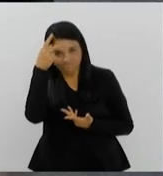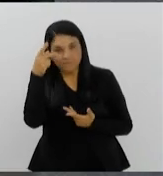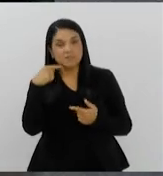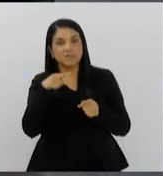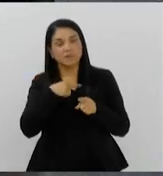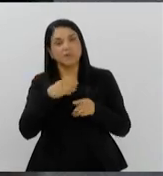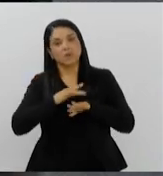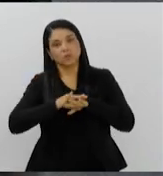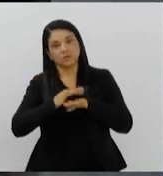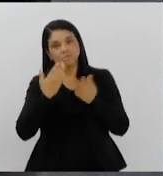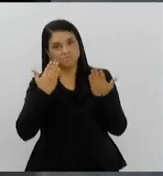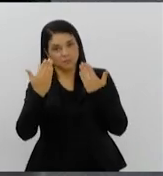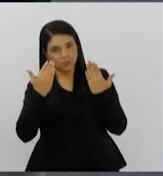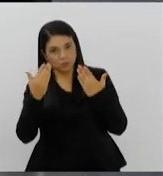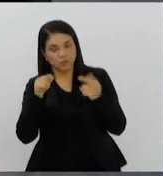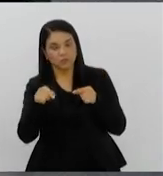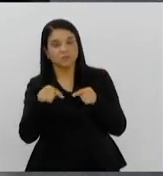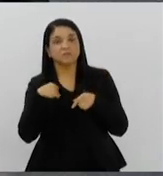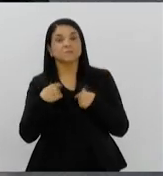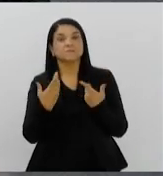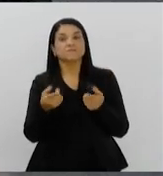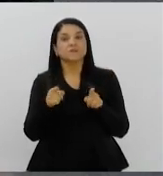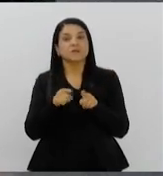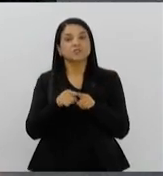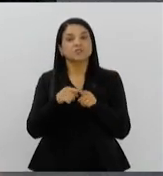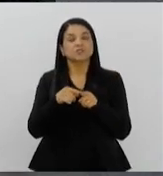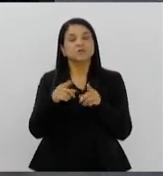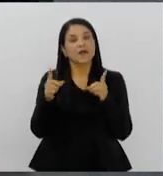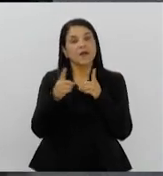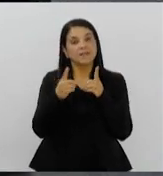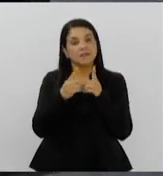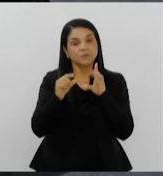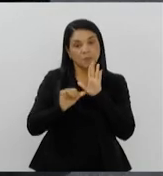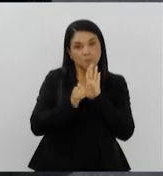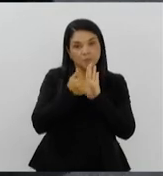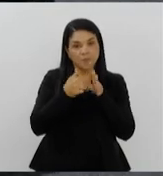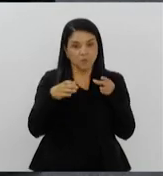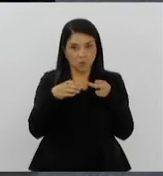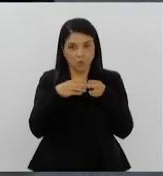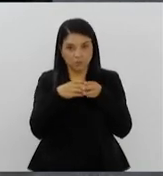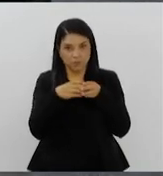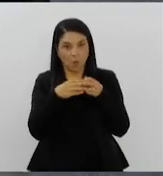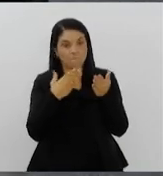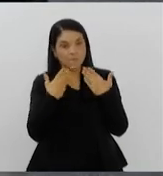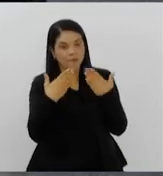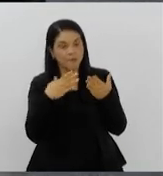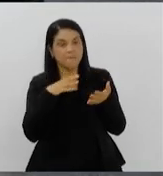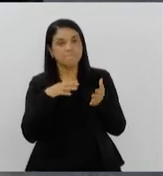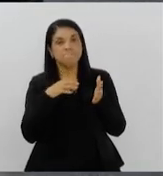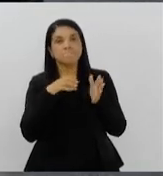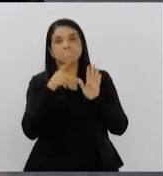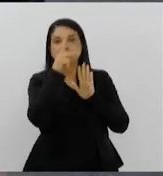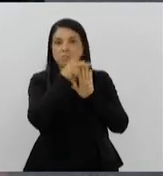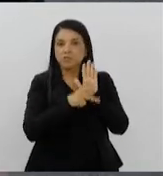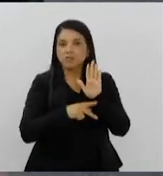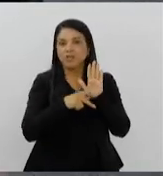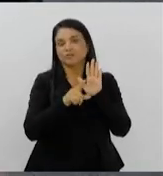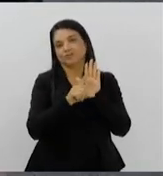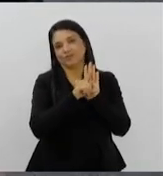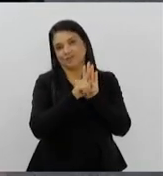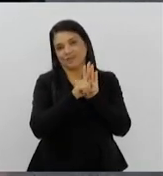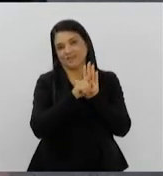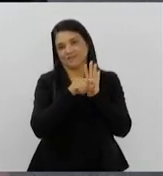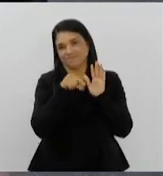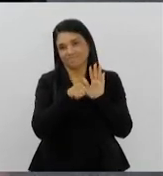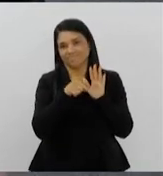a partir desses primeiros atendimentos da comissão, antes mesmo da nossa audiência, protocolamos já esse projeto. O que foi o